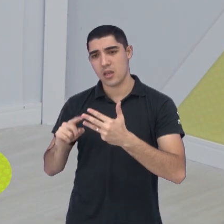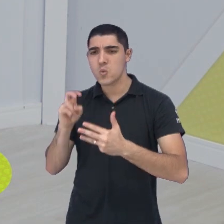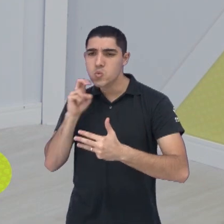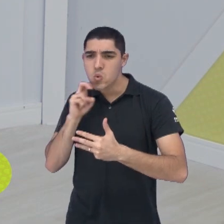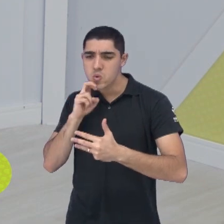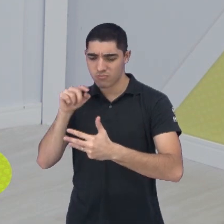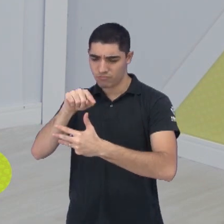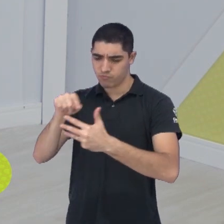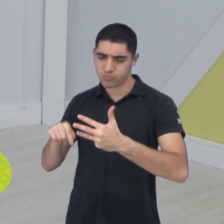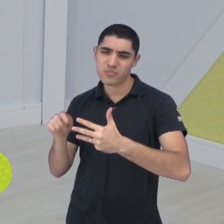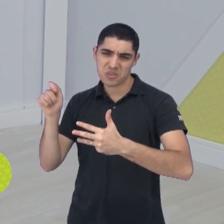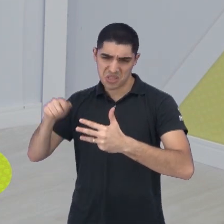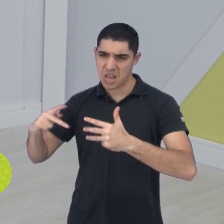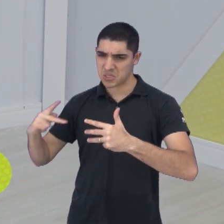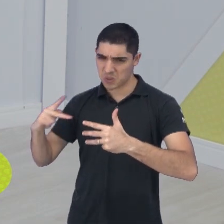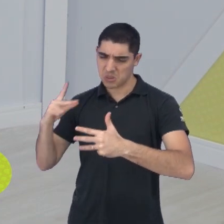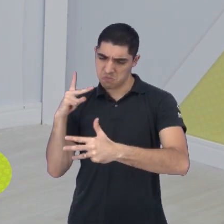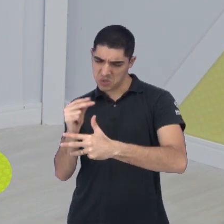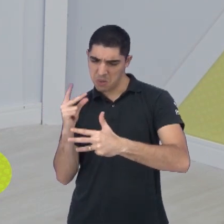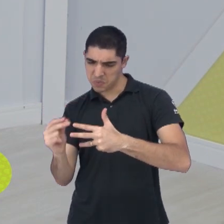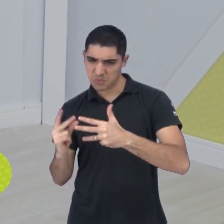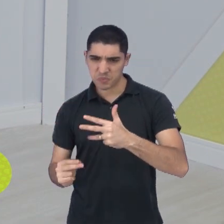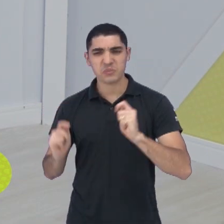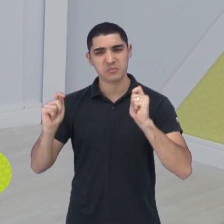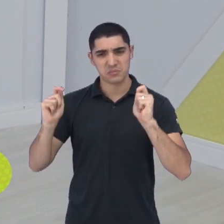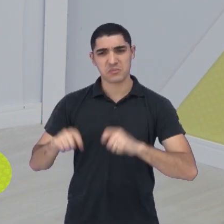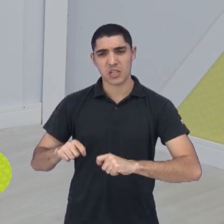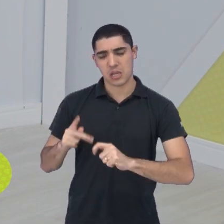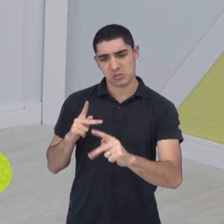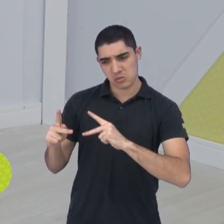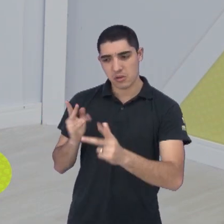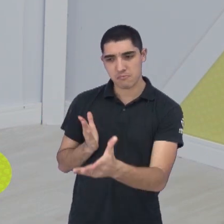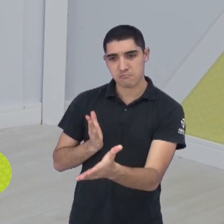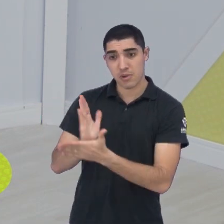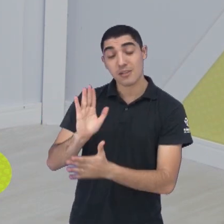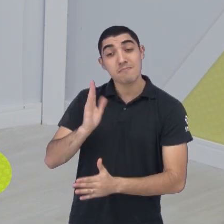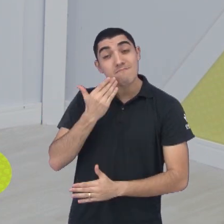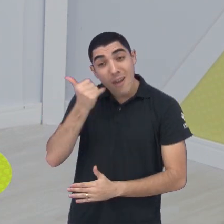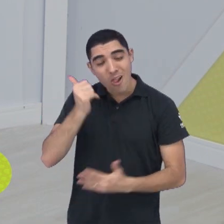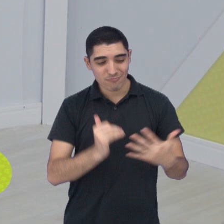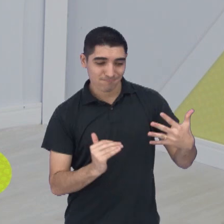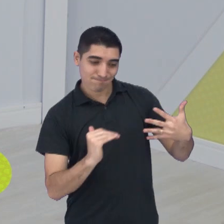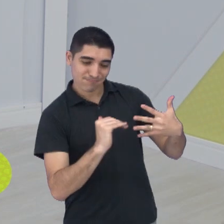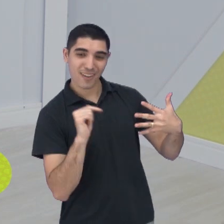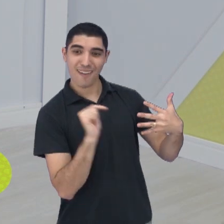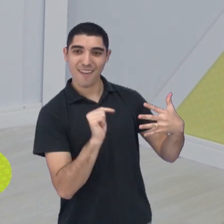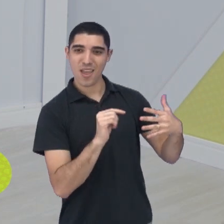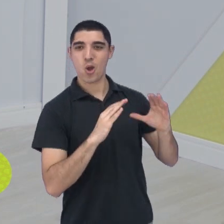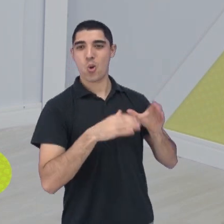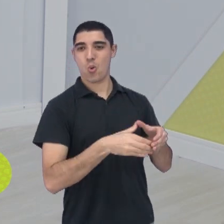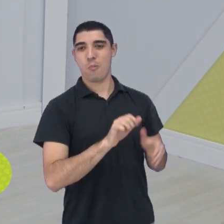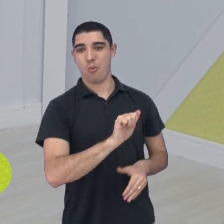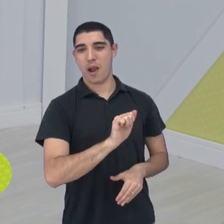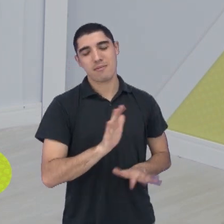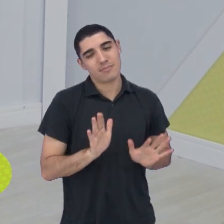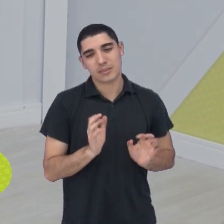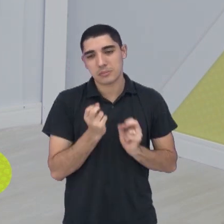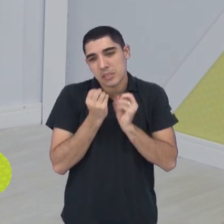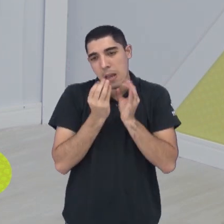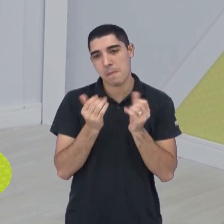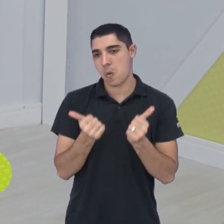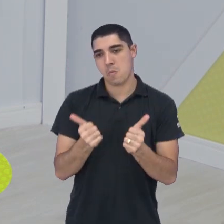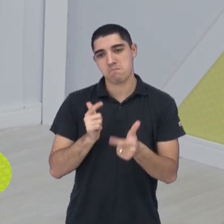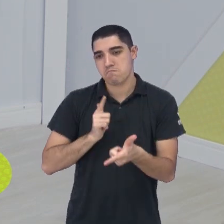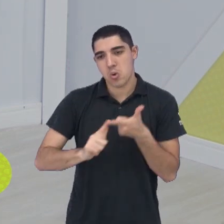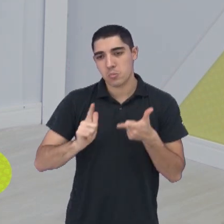é possível o São José vencer e, consequentemente, se classificar. Melhor seria ficar em cima, mas faz parte. Agora é pensar aí no realinhamento,